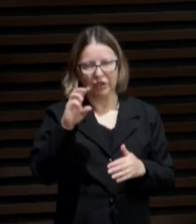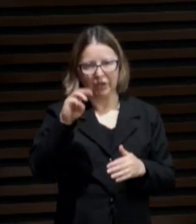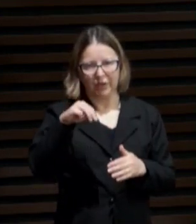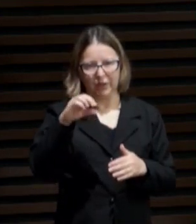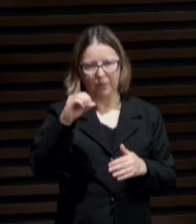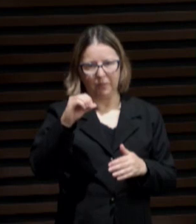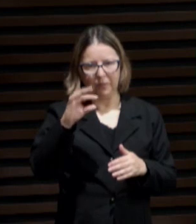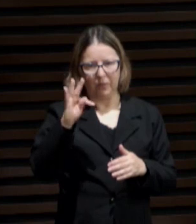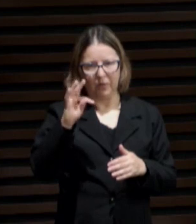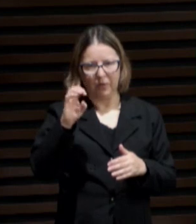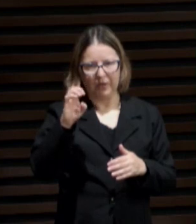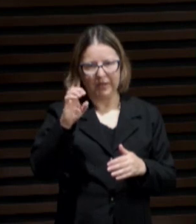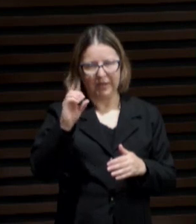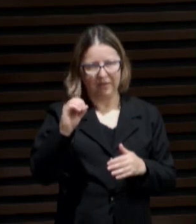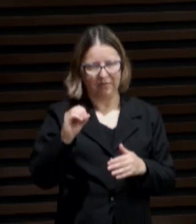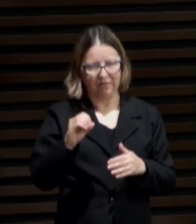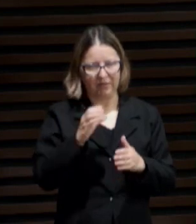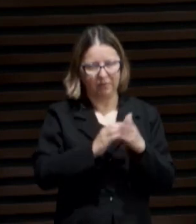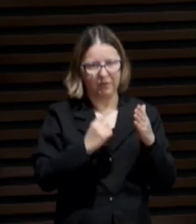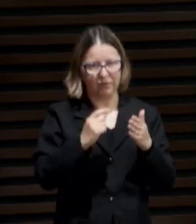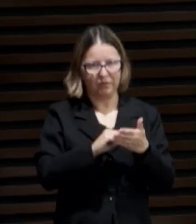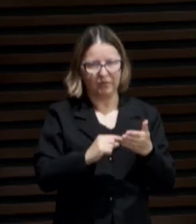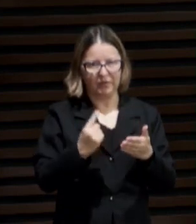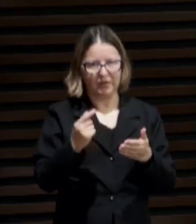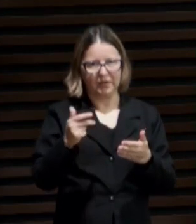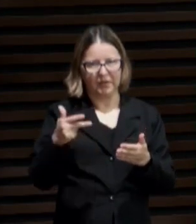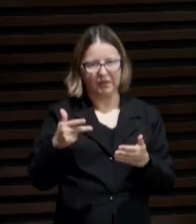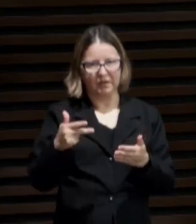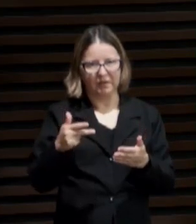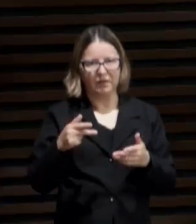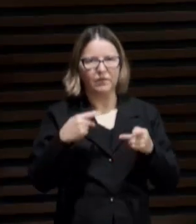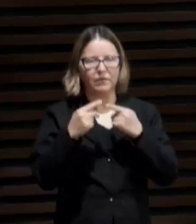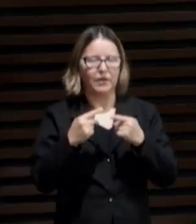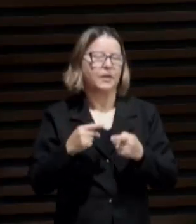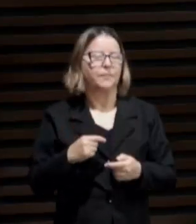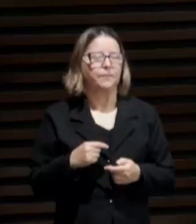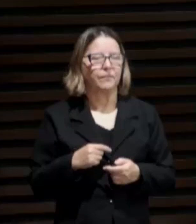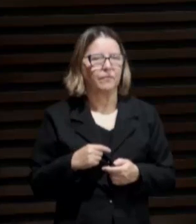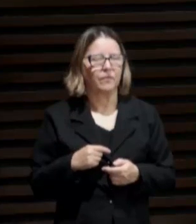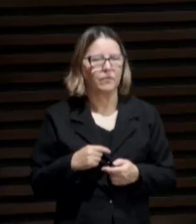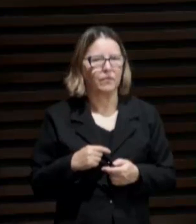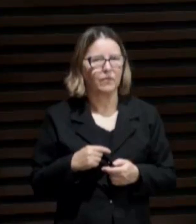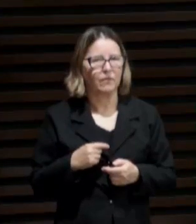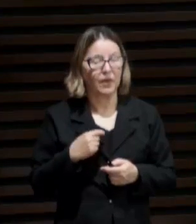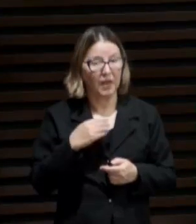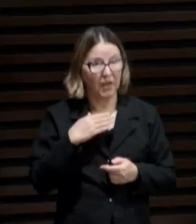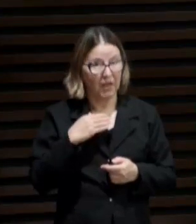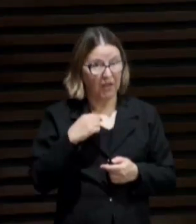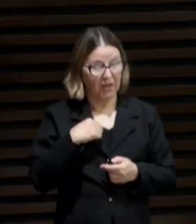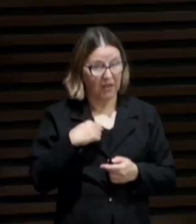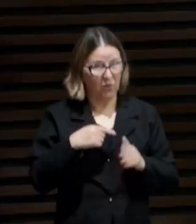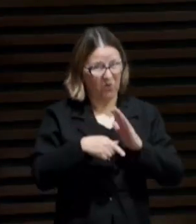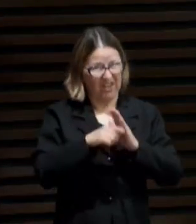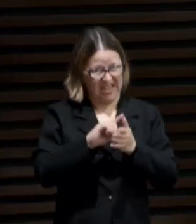assim: a mim, que noutro tempo fui blasfemo. Você sabe o que é a palavra blasfemador?